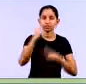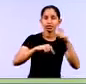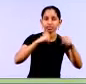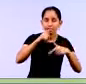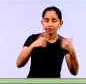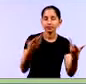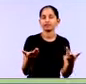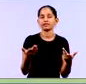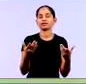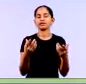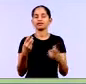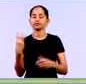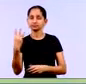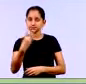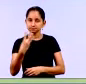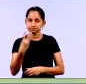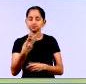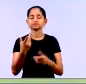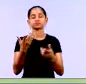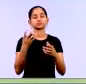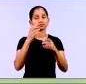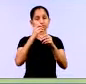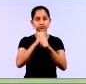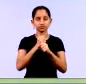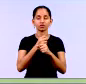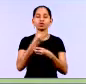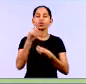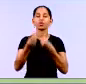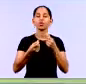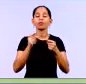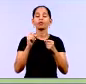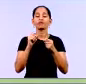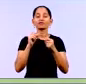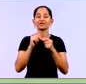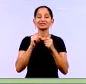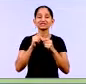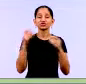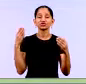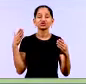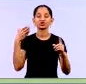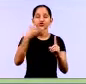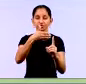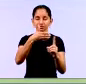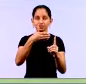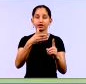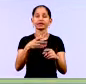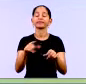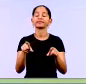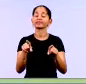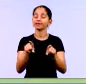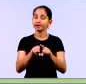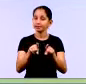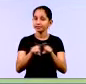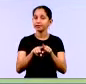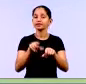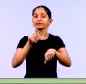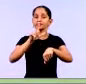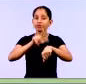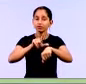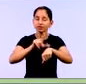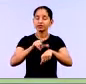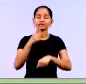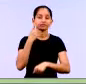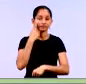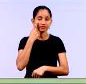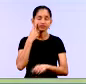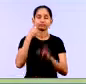Definição dos procedimentos, dos processos produtivos. E a taxa horária. Vamos lá, vamos bater aqui